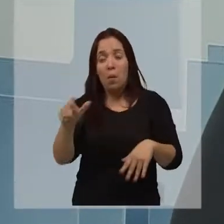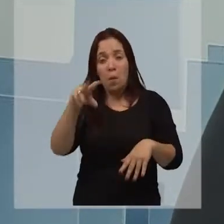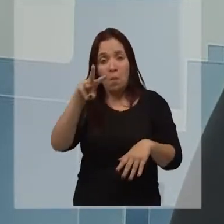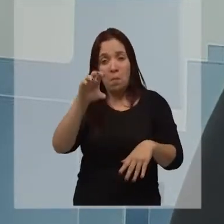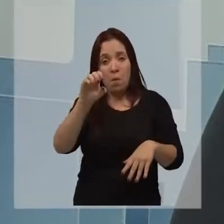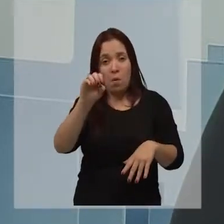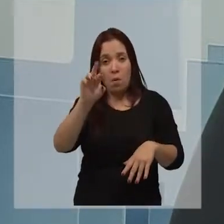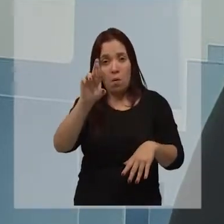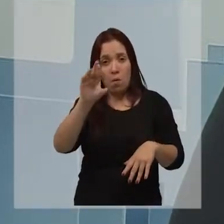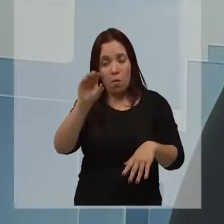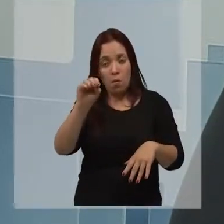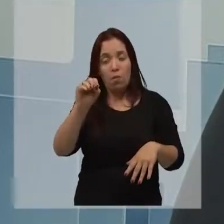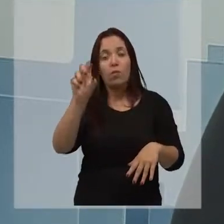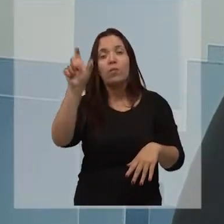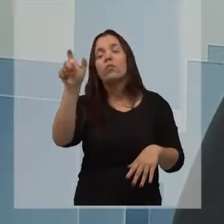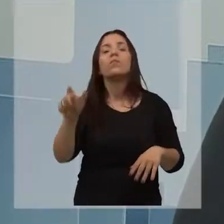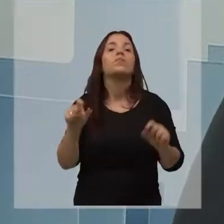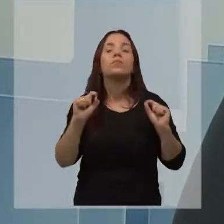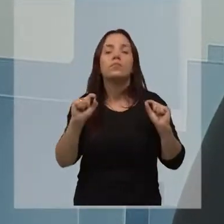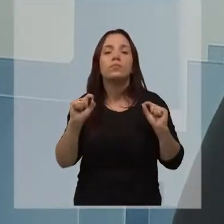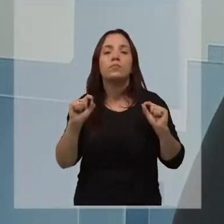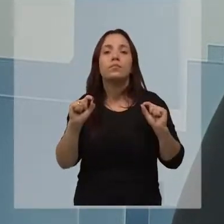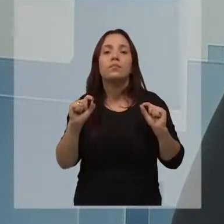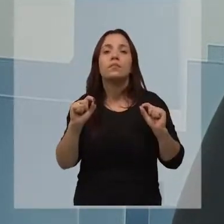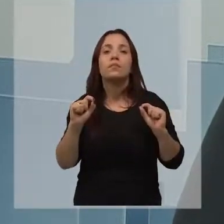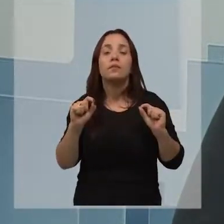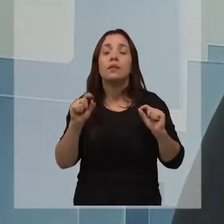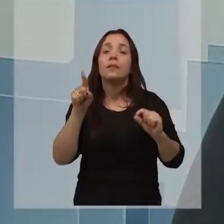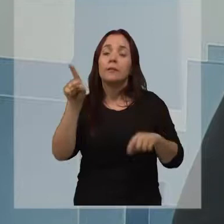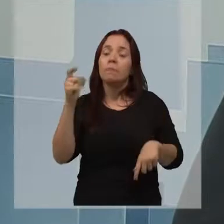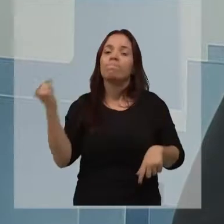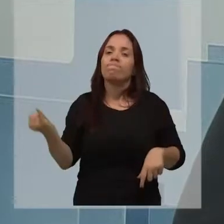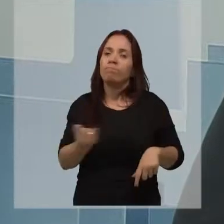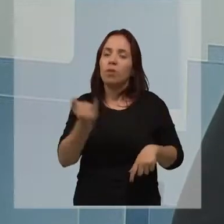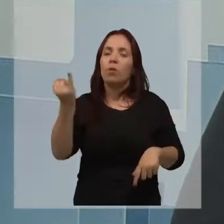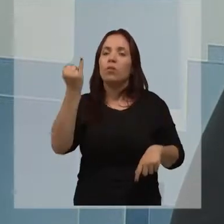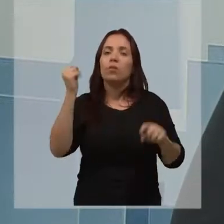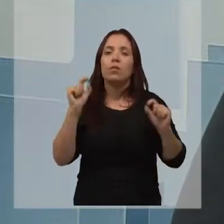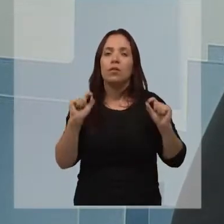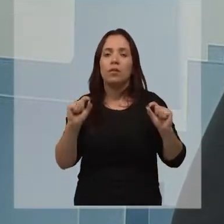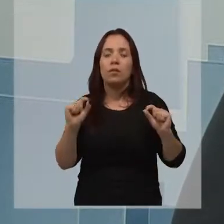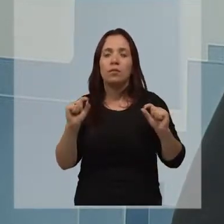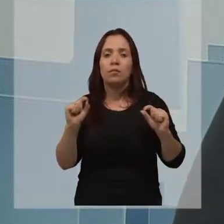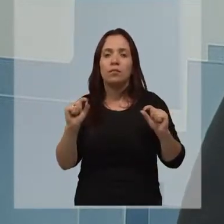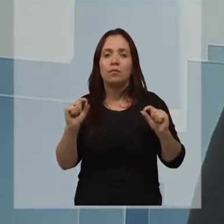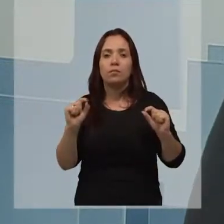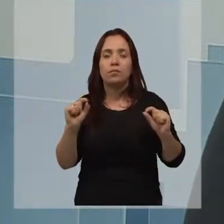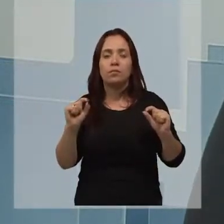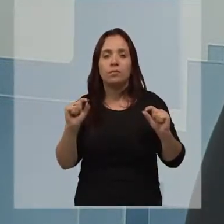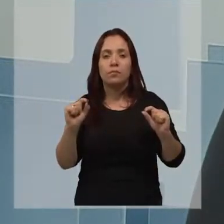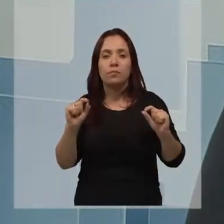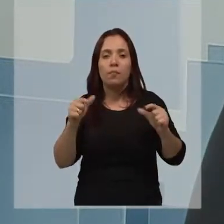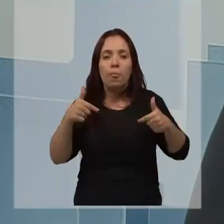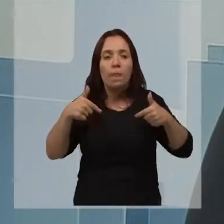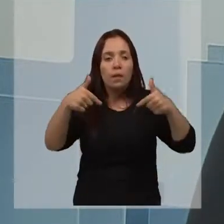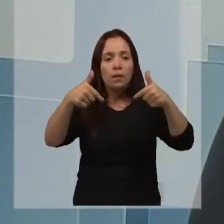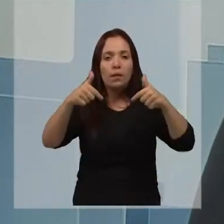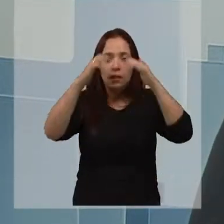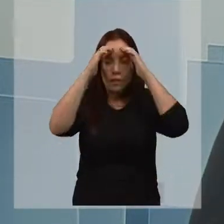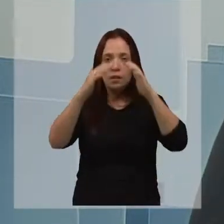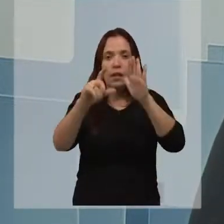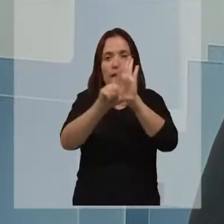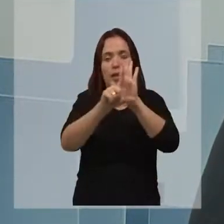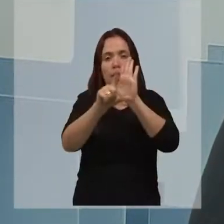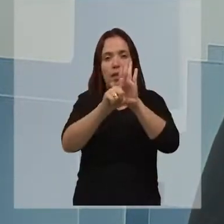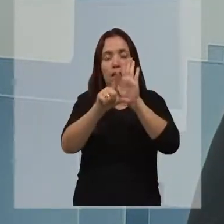governo Bolsonaro uma coisa muito cara, muito importante, que é o quê? A ação legal. Como ele é